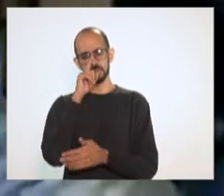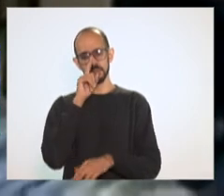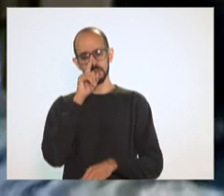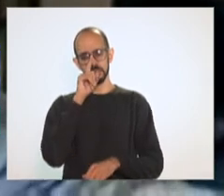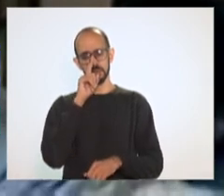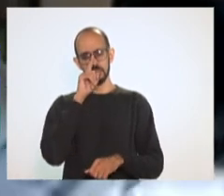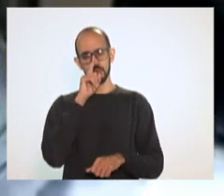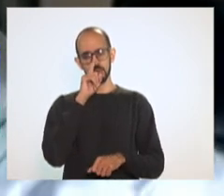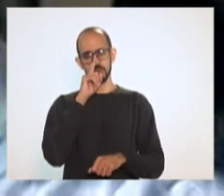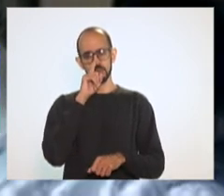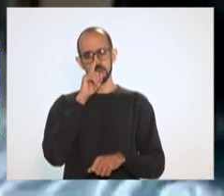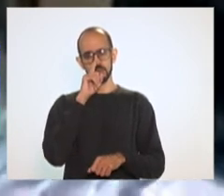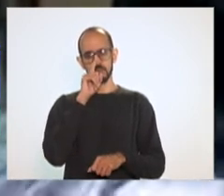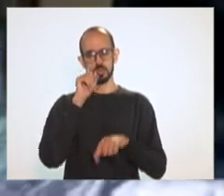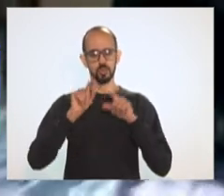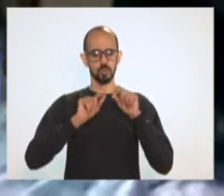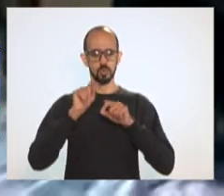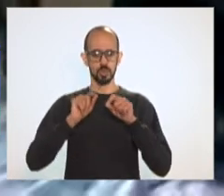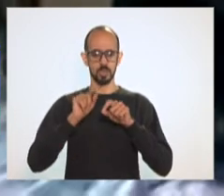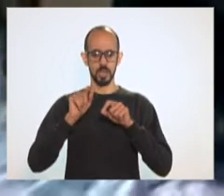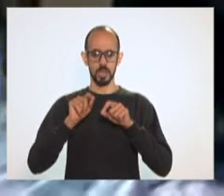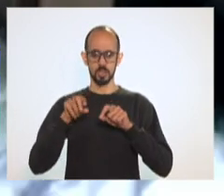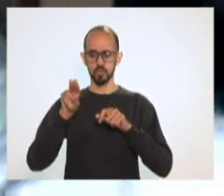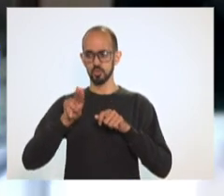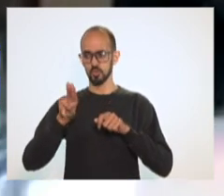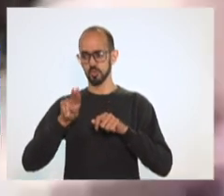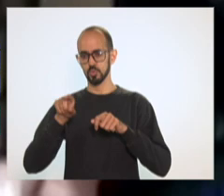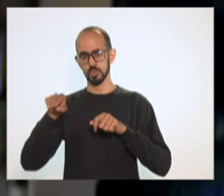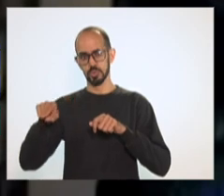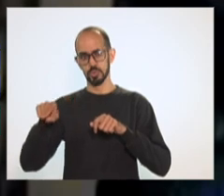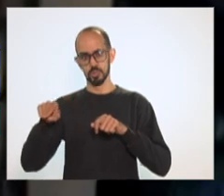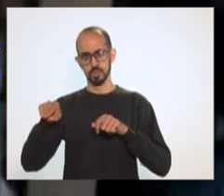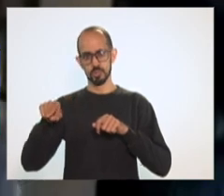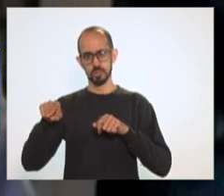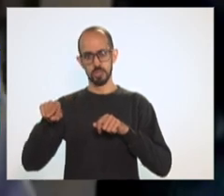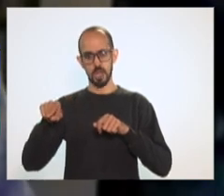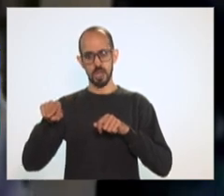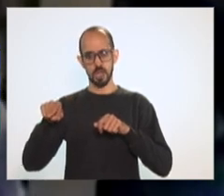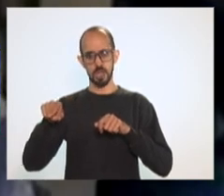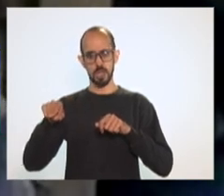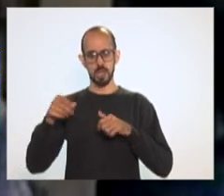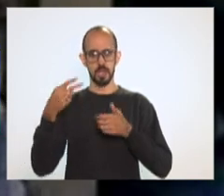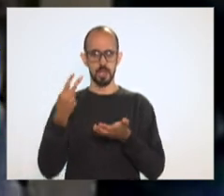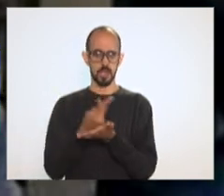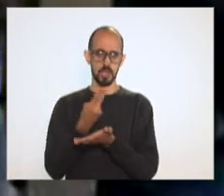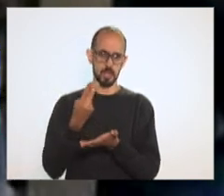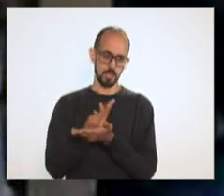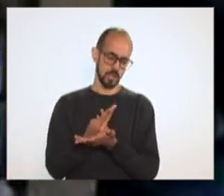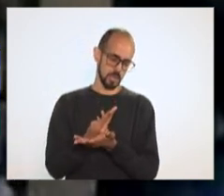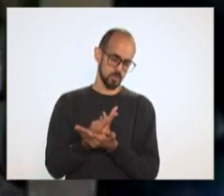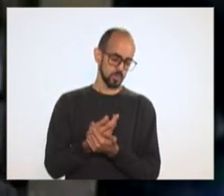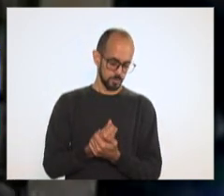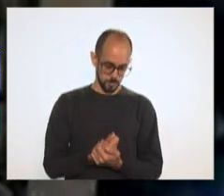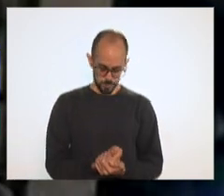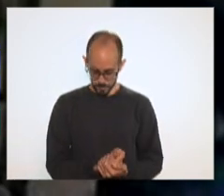compromete inclusive os recursos do fundo e sua destinação como deve acontecer